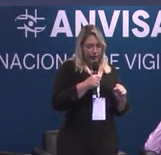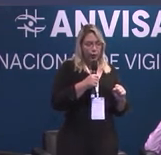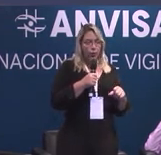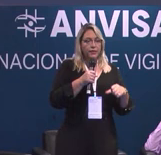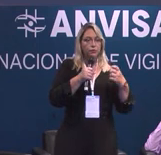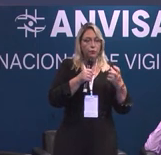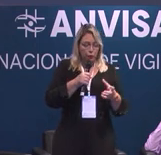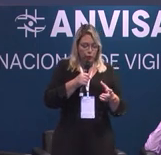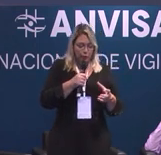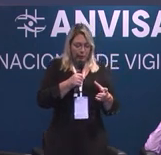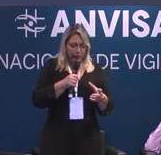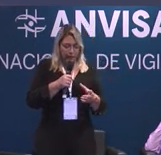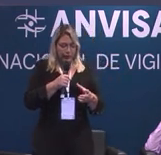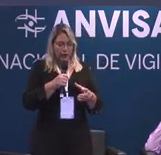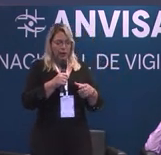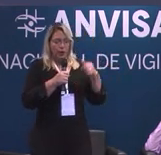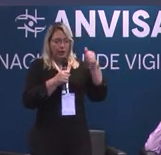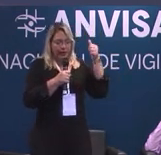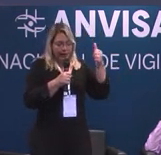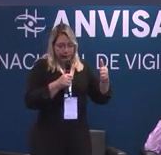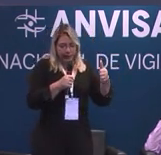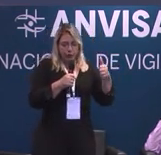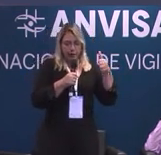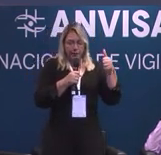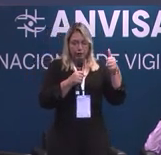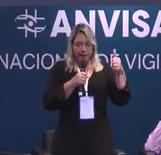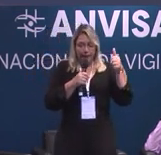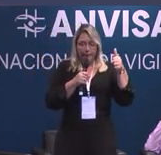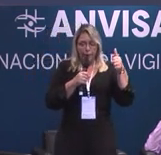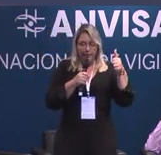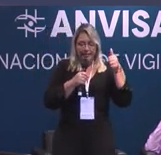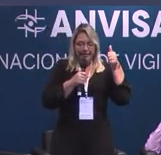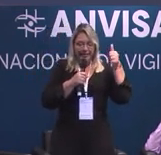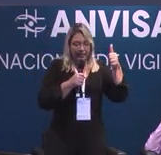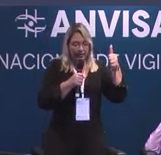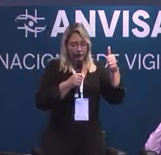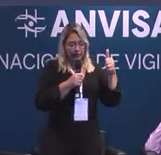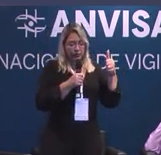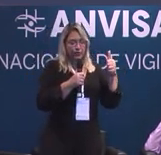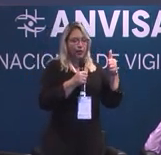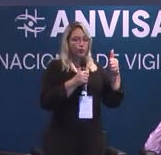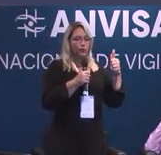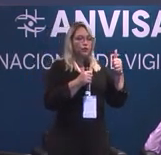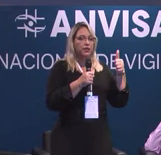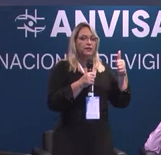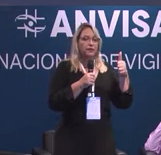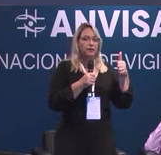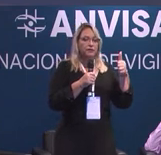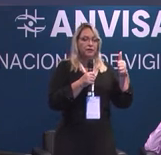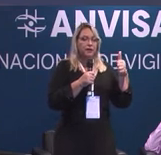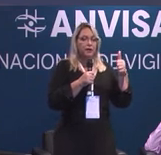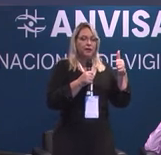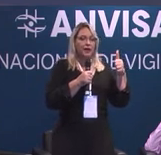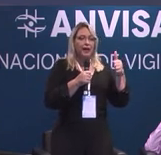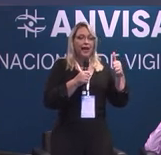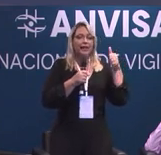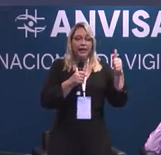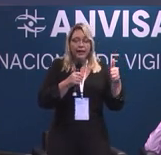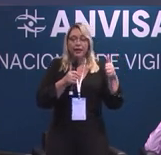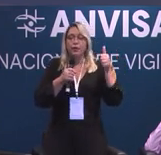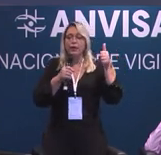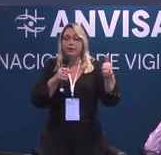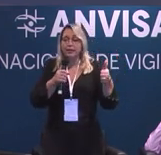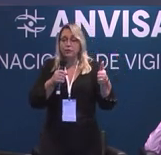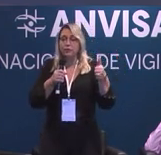Então, quais são os pontos positivos? O entendimento sobre a importância da definição dos recursos financeiros. Cadê,